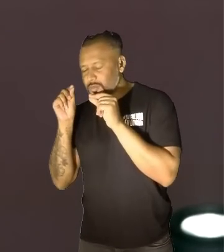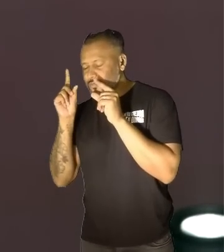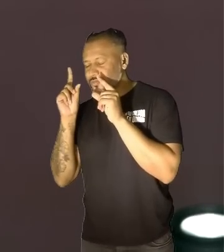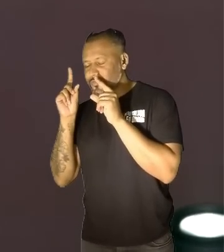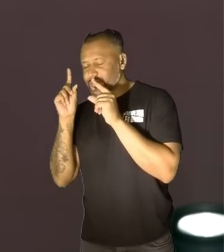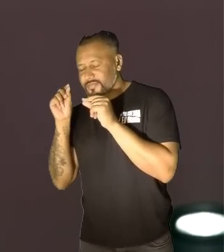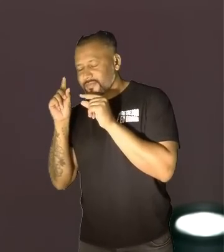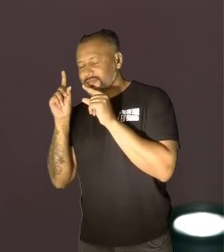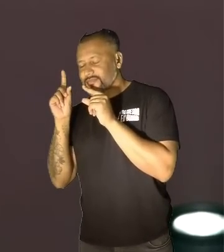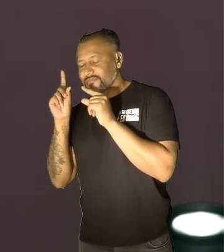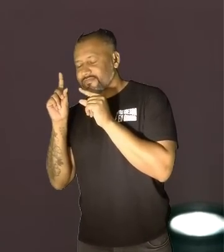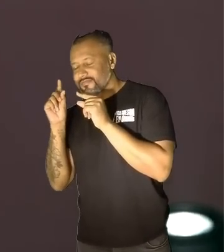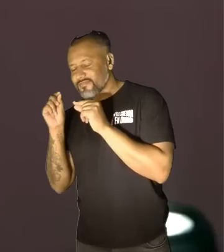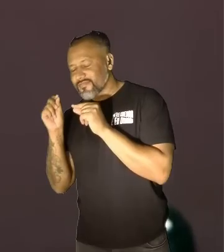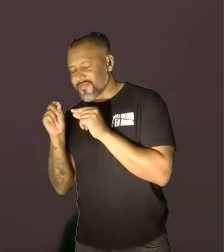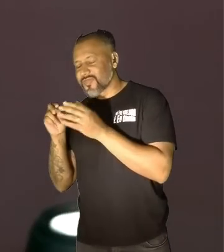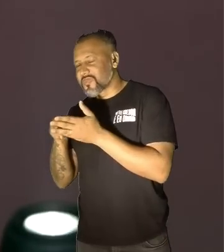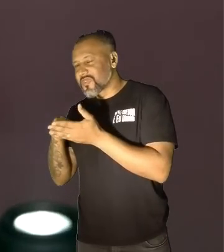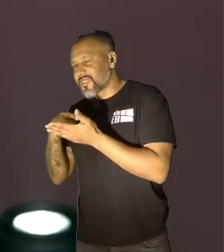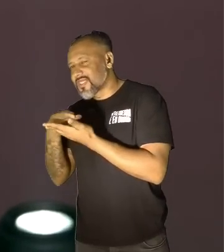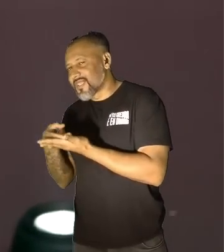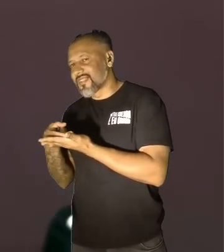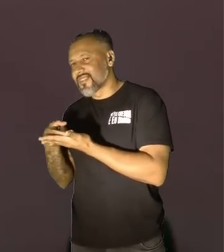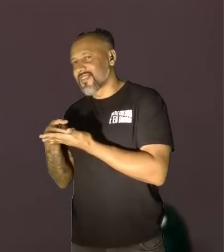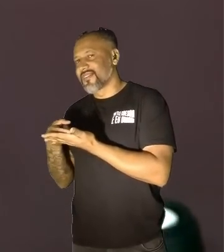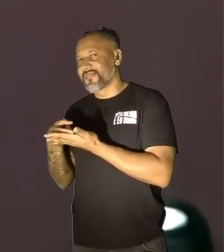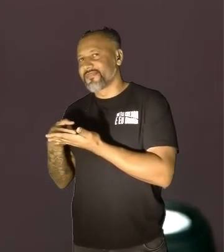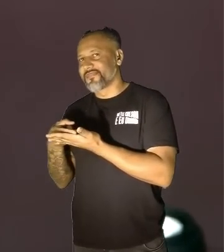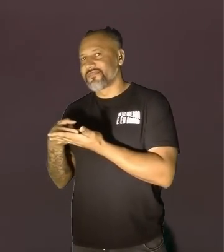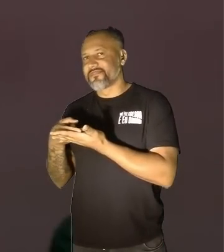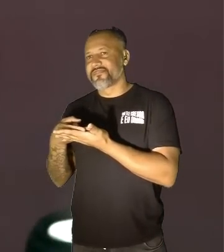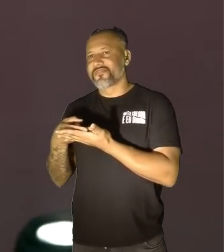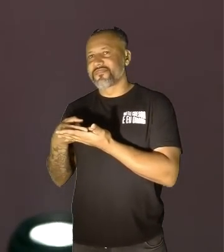enxergar, estava deitado em seu lugar.